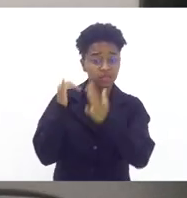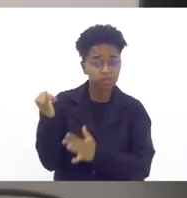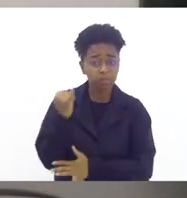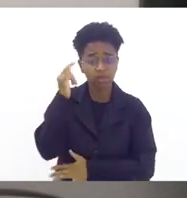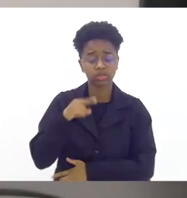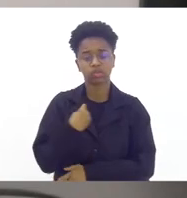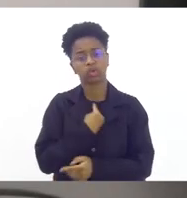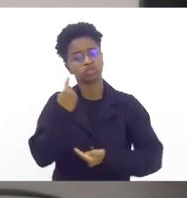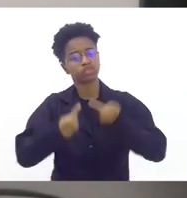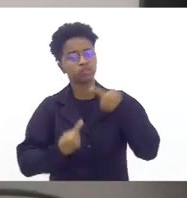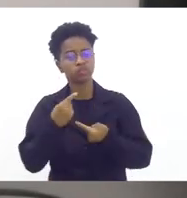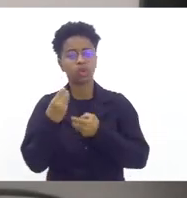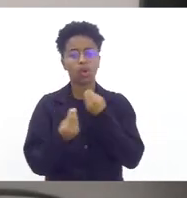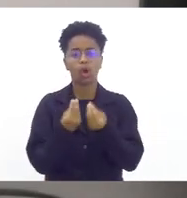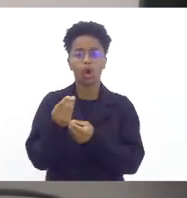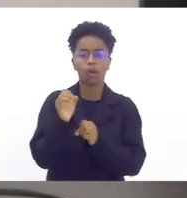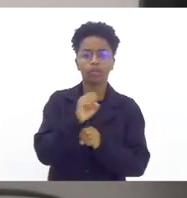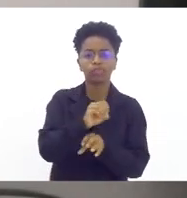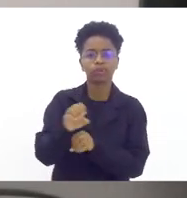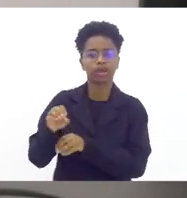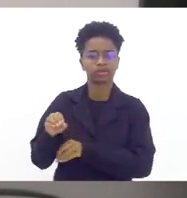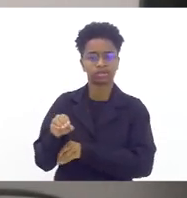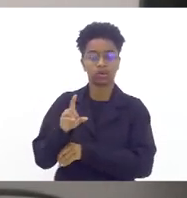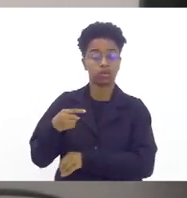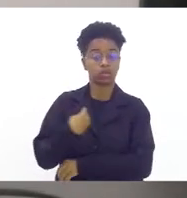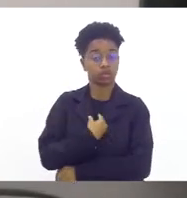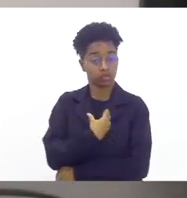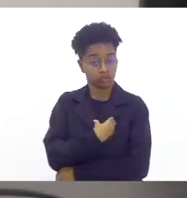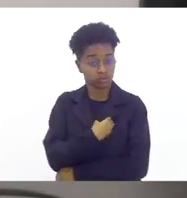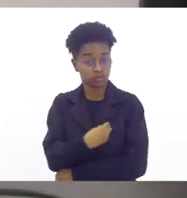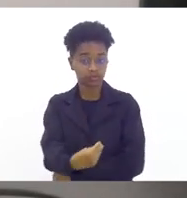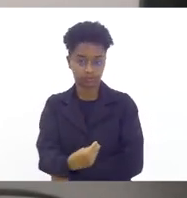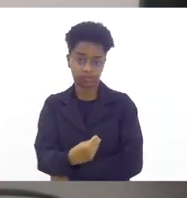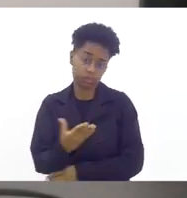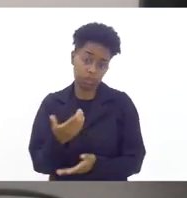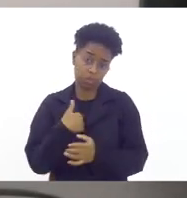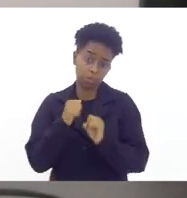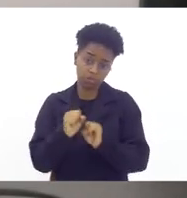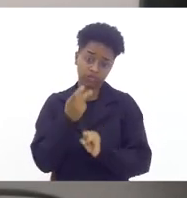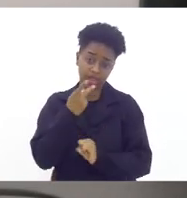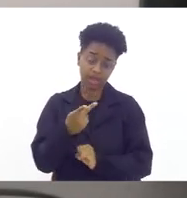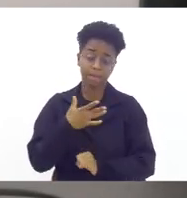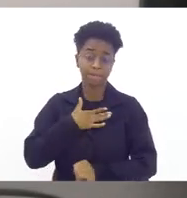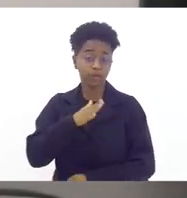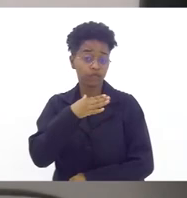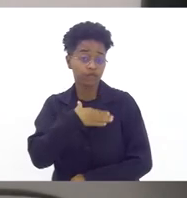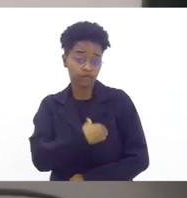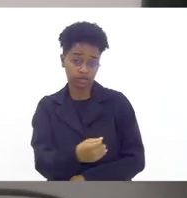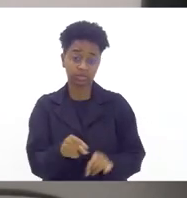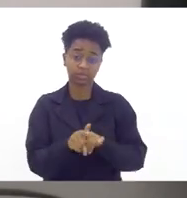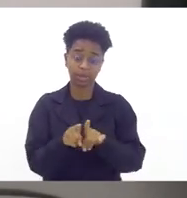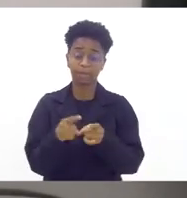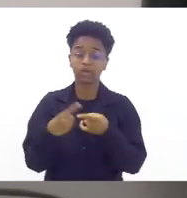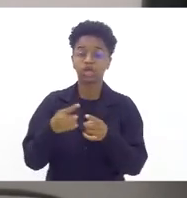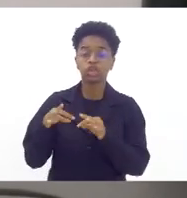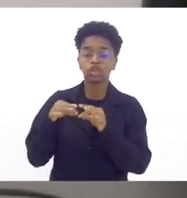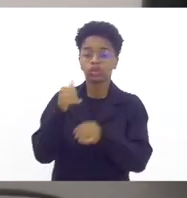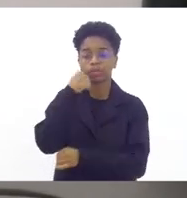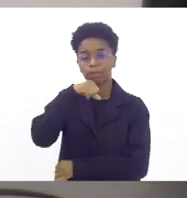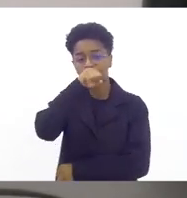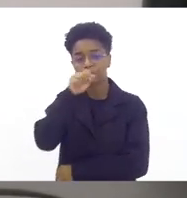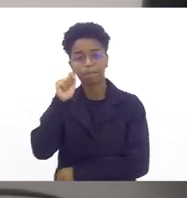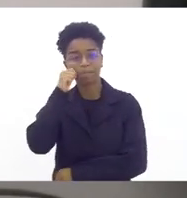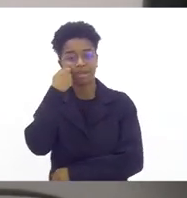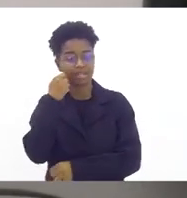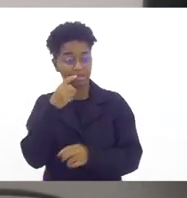a educação dos nossos filhos, posso dizer, dos meus filhos, que toda mãe preta quando olha para um